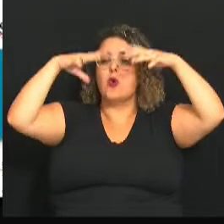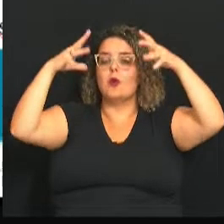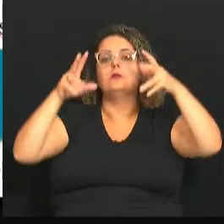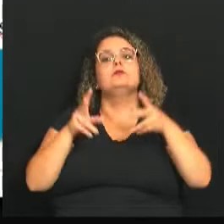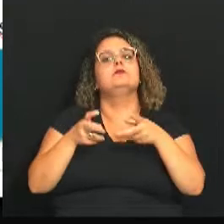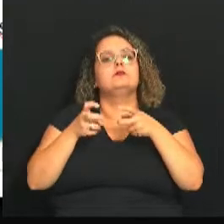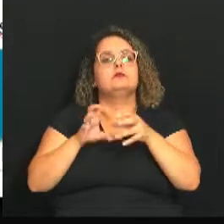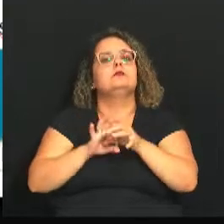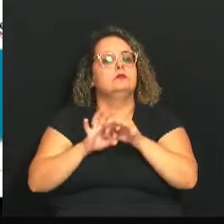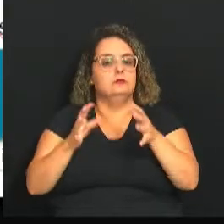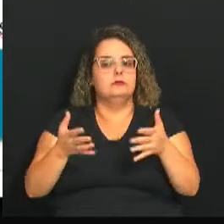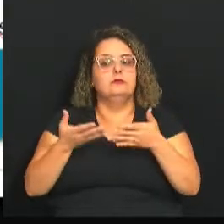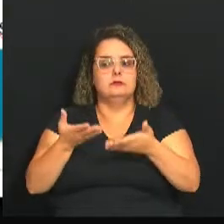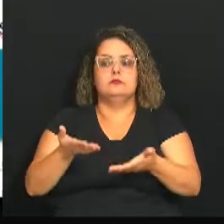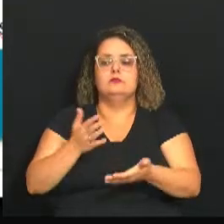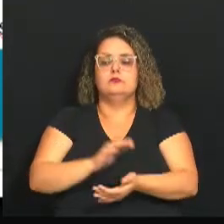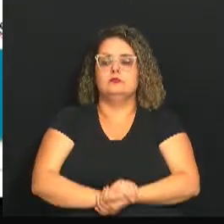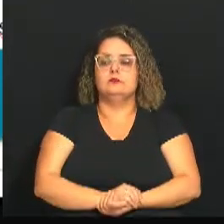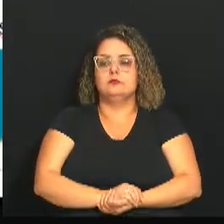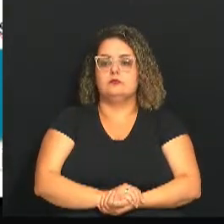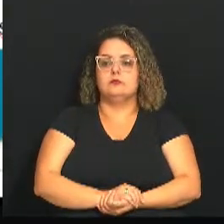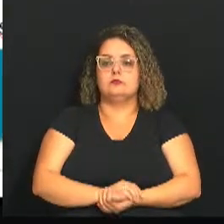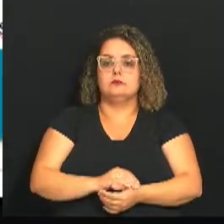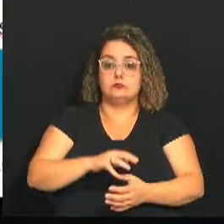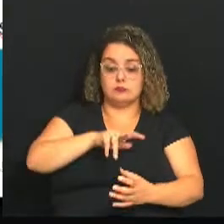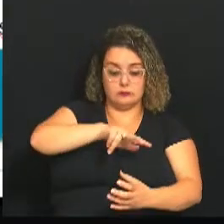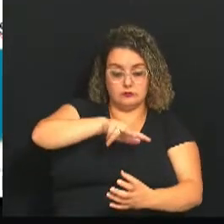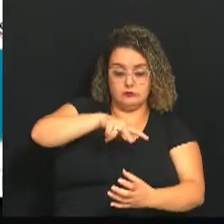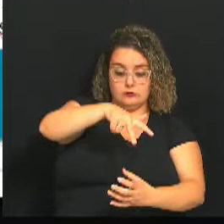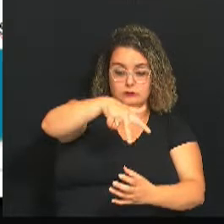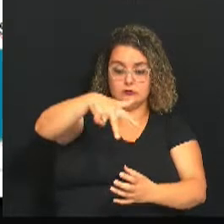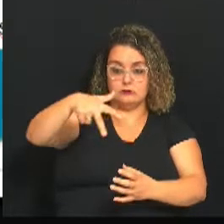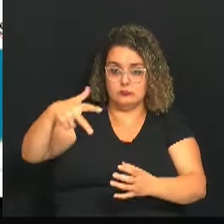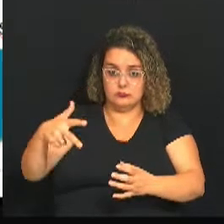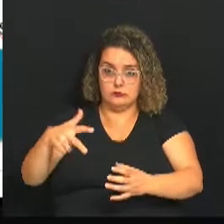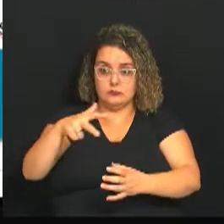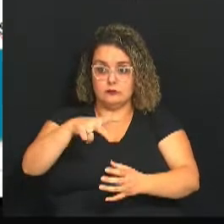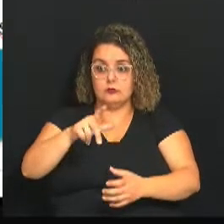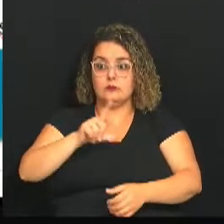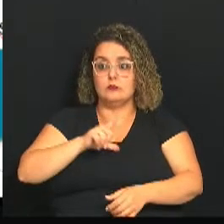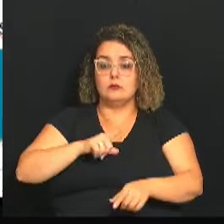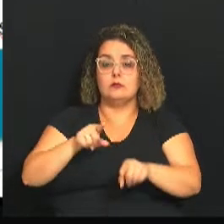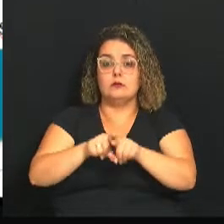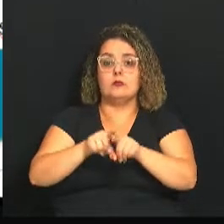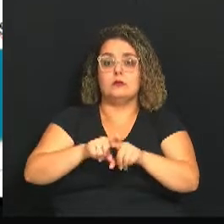meteorológico também contribuem com isso. A gente tem hoje em dia também sensores de descargas elétricas.